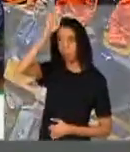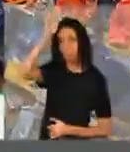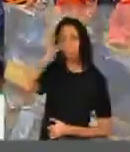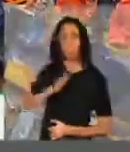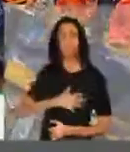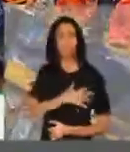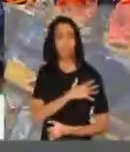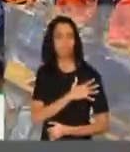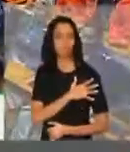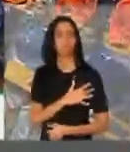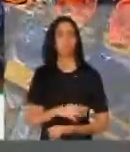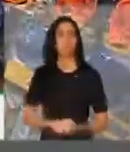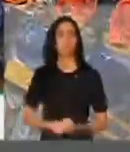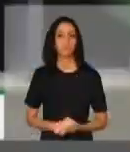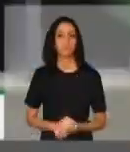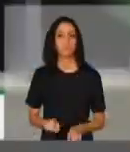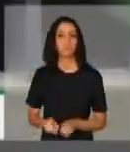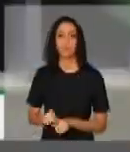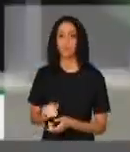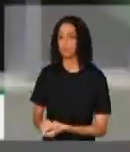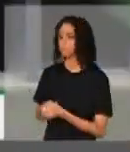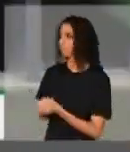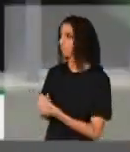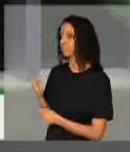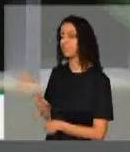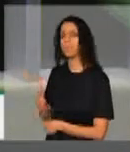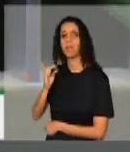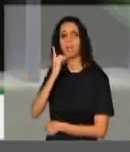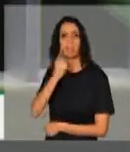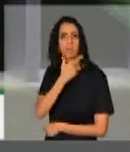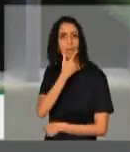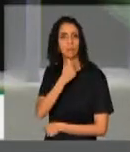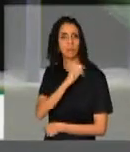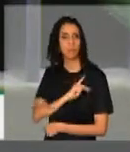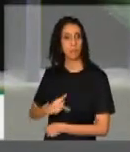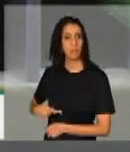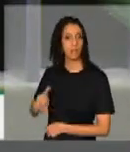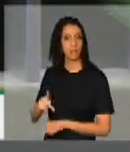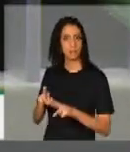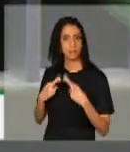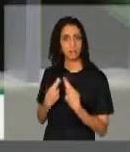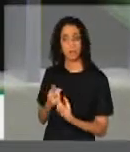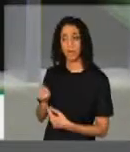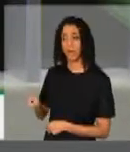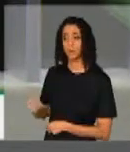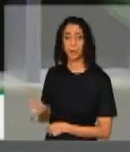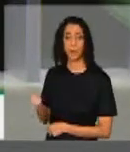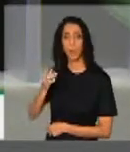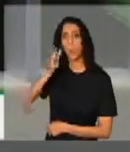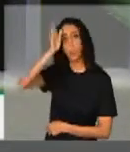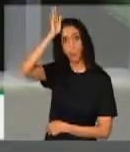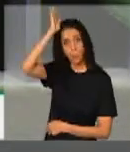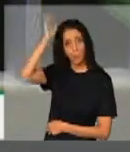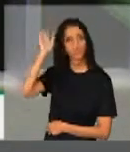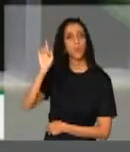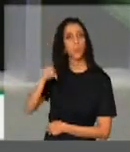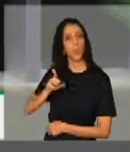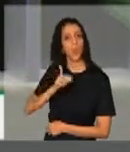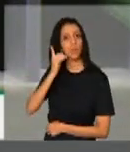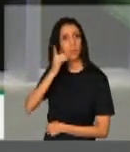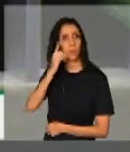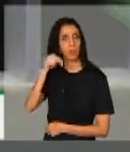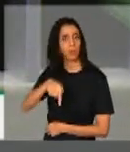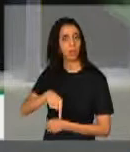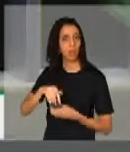saudar em nome da mesa o colega deputado the rite único bombeiro que é deputado